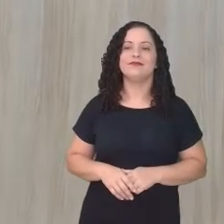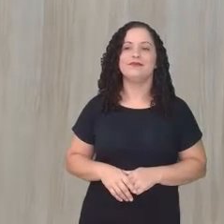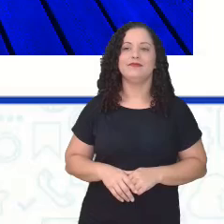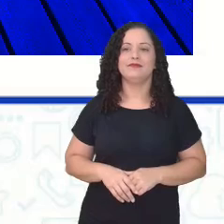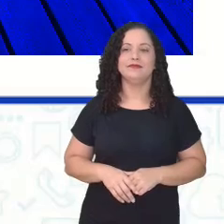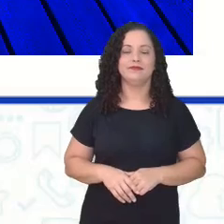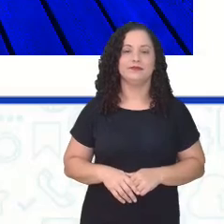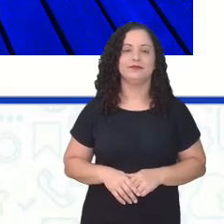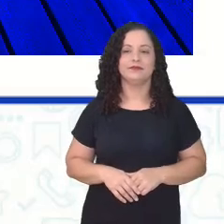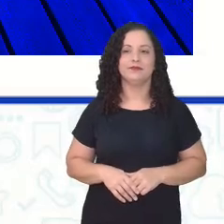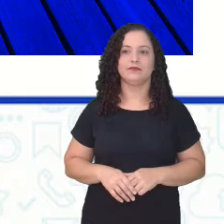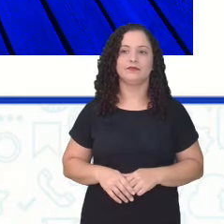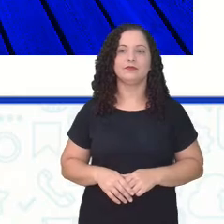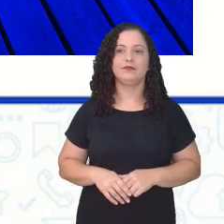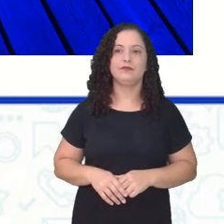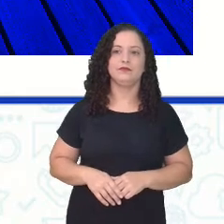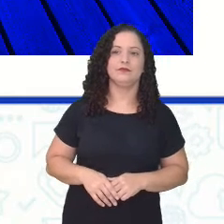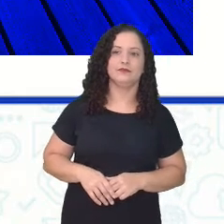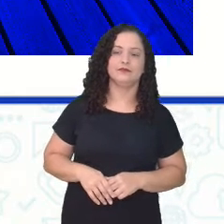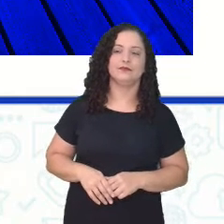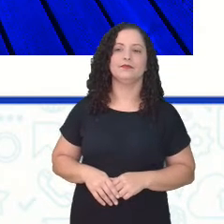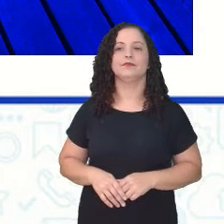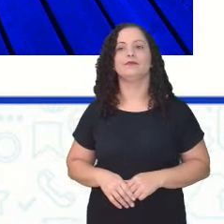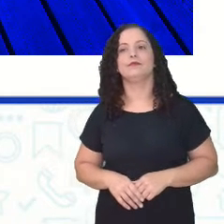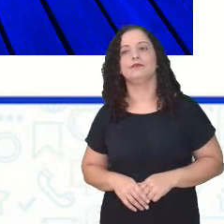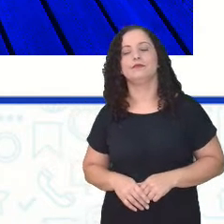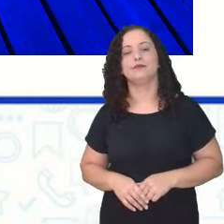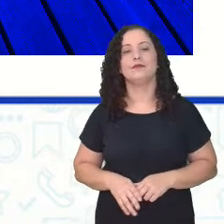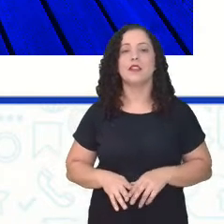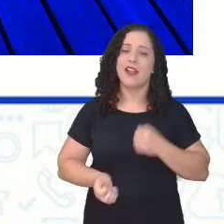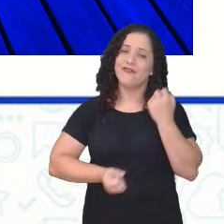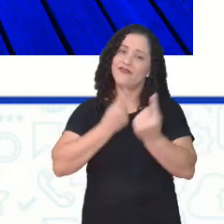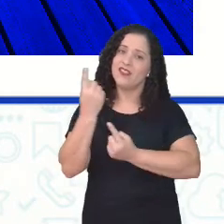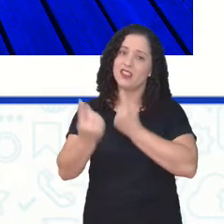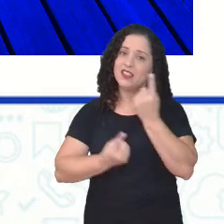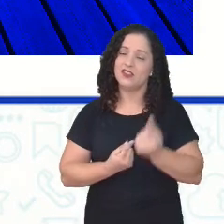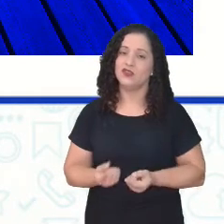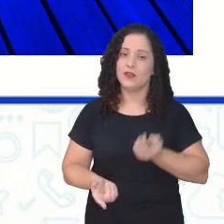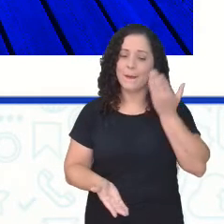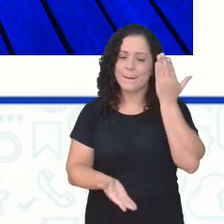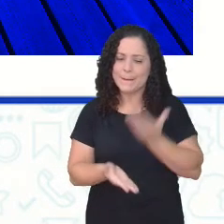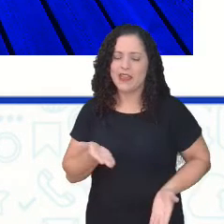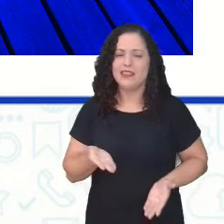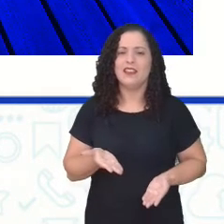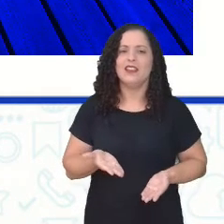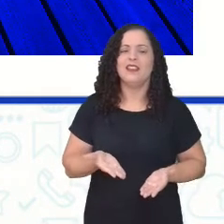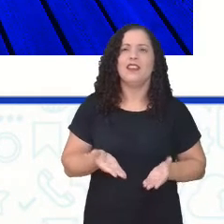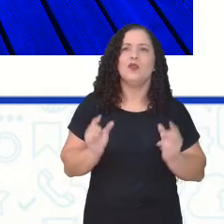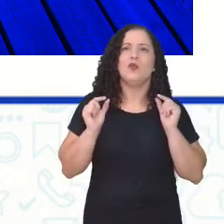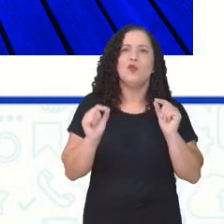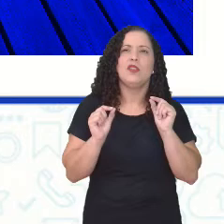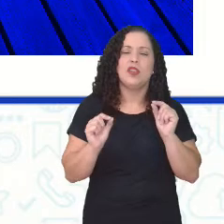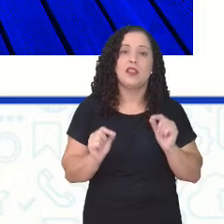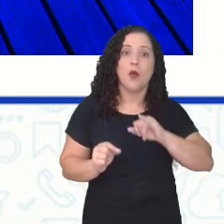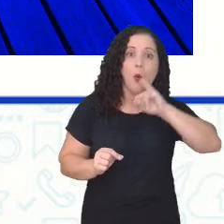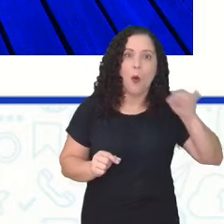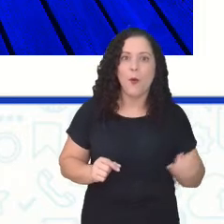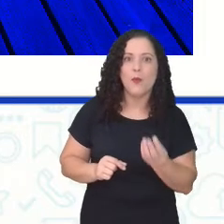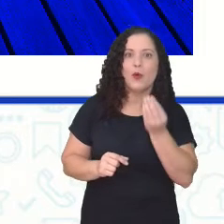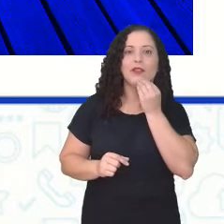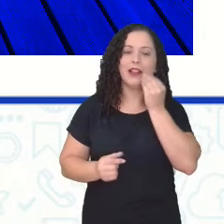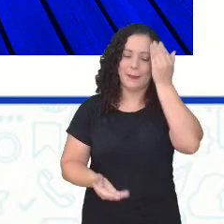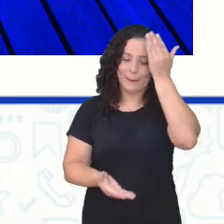faz perder oportunidades ou sermos mal compreendidos. Isso acontece muito,